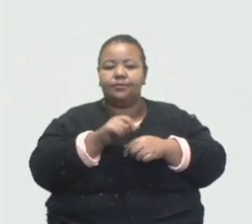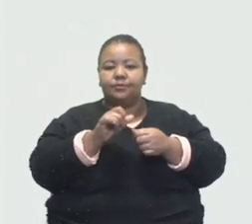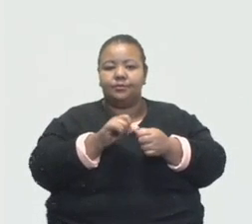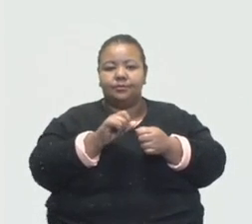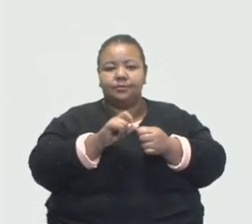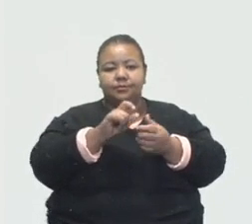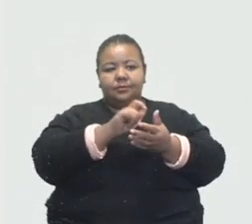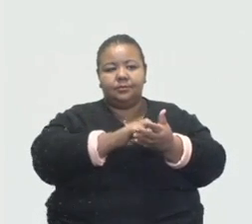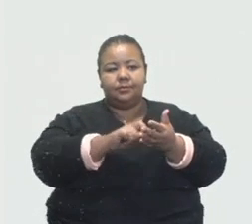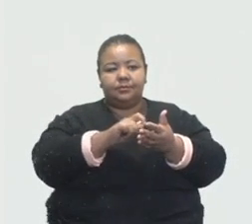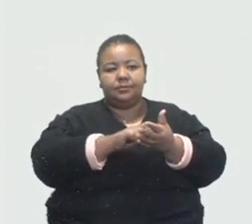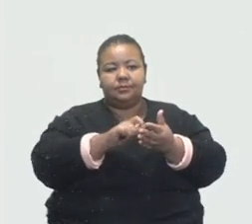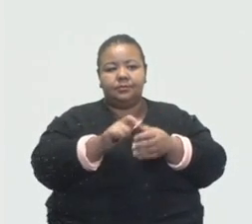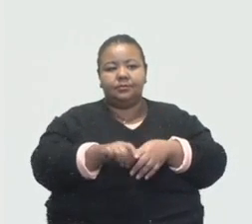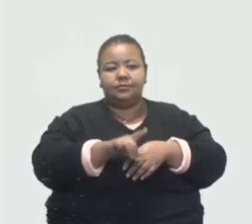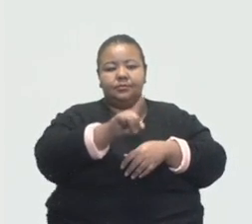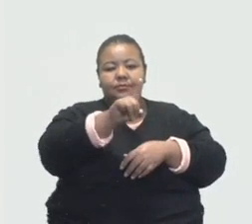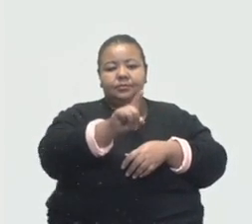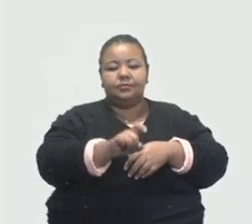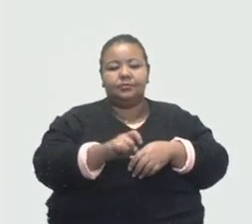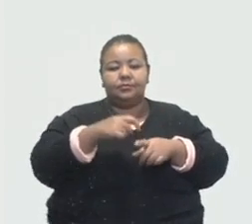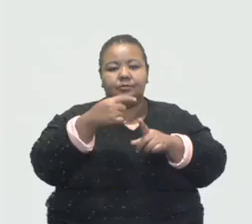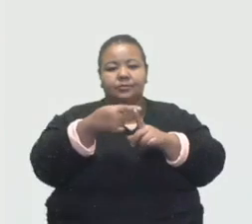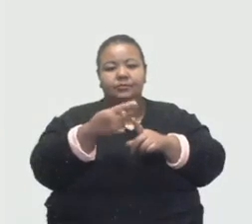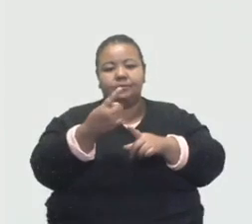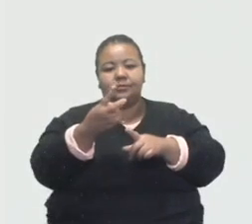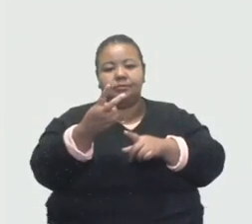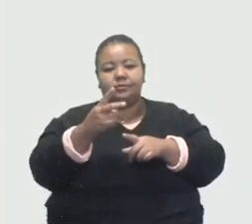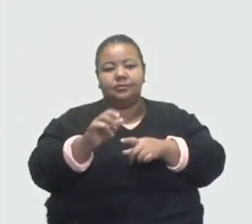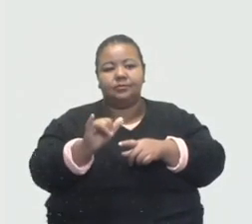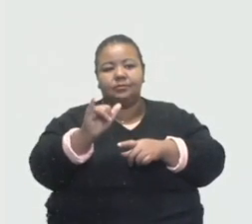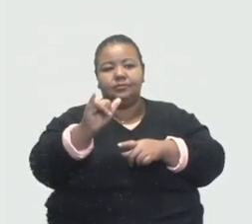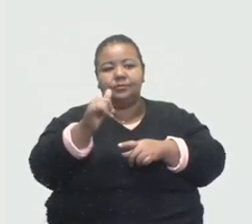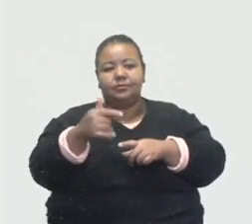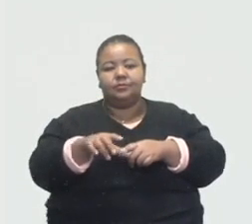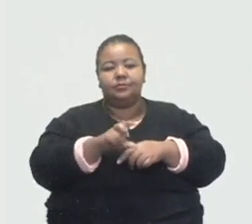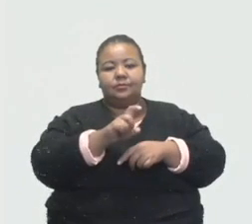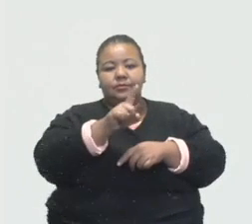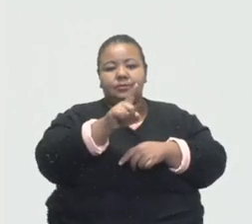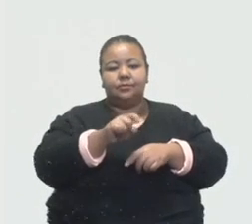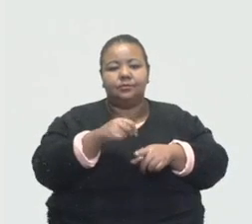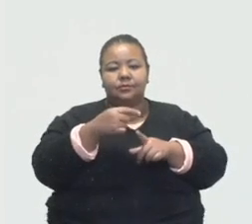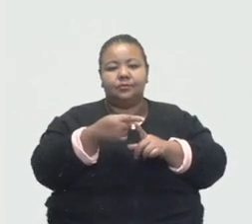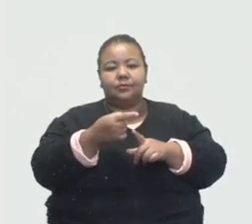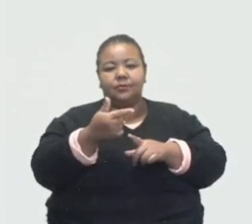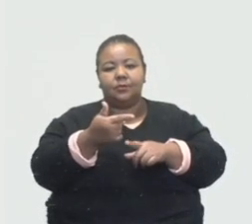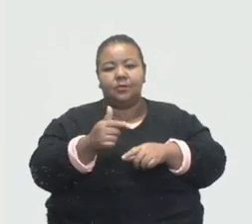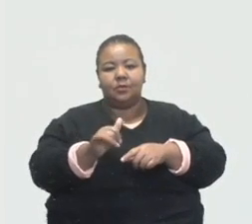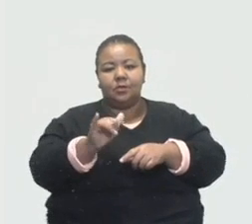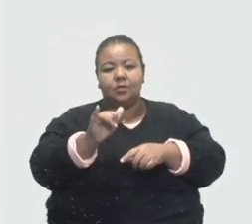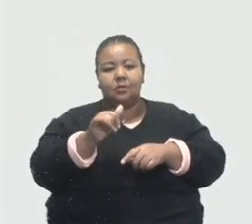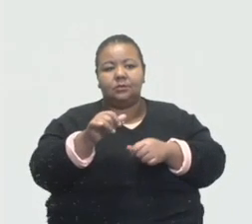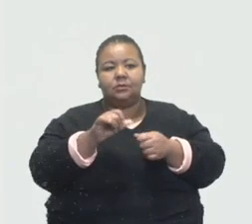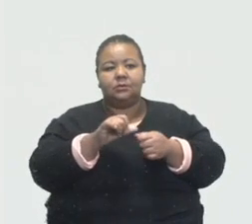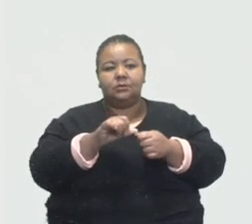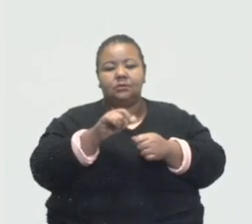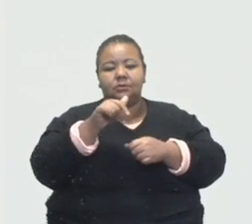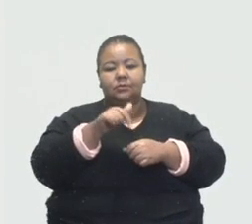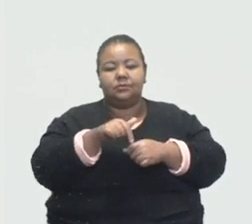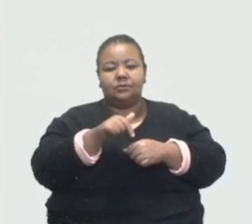reescreveu já aqui pronto, x mais 2y, x mais 2y. Realizando essa operação